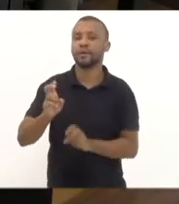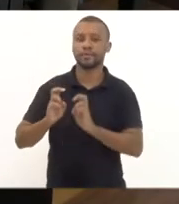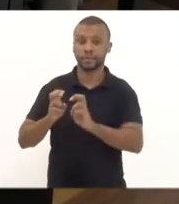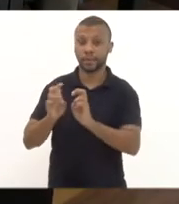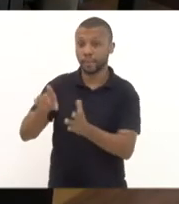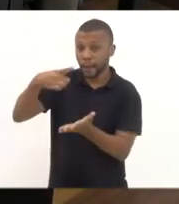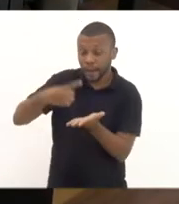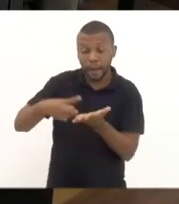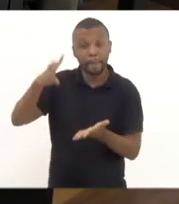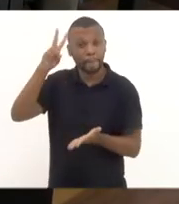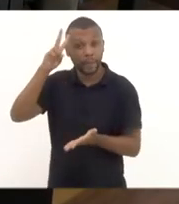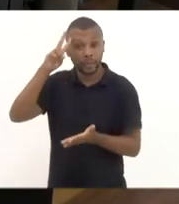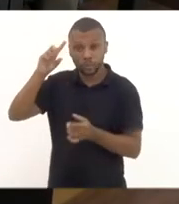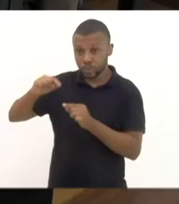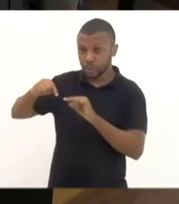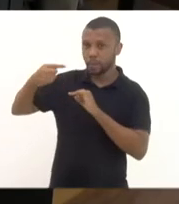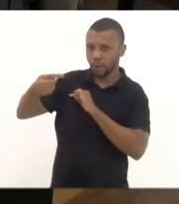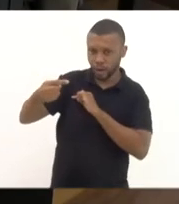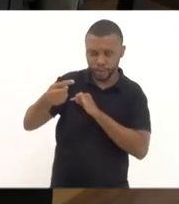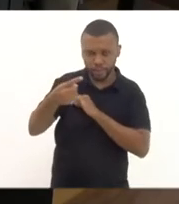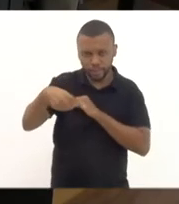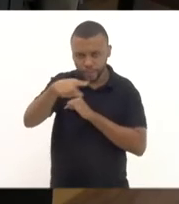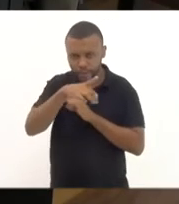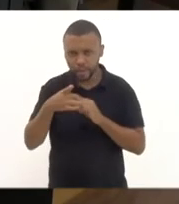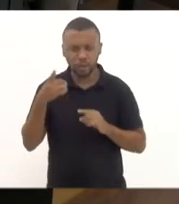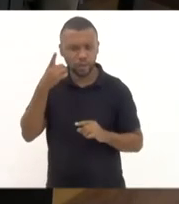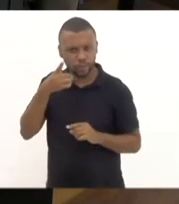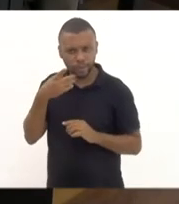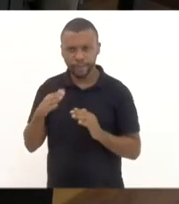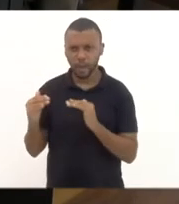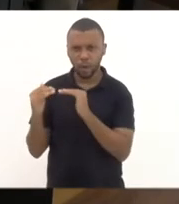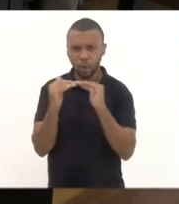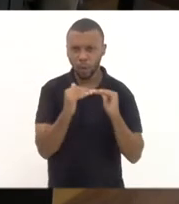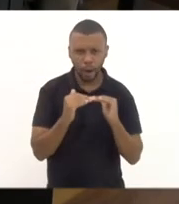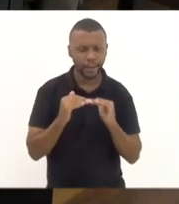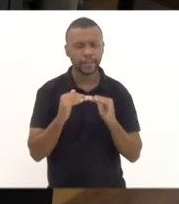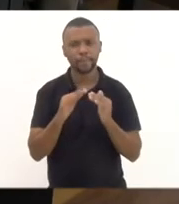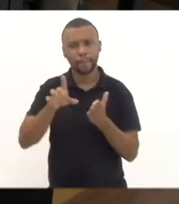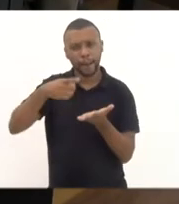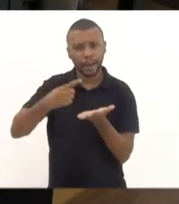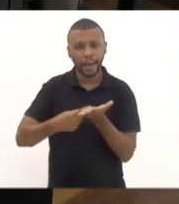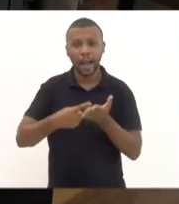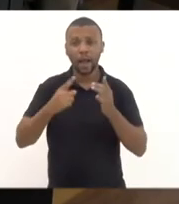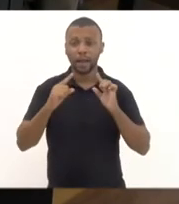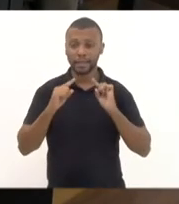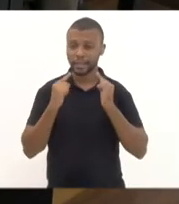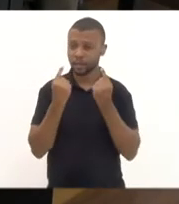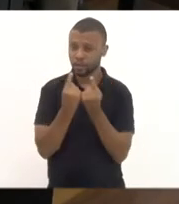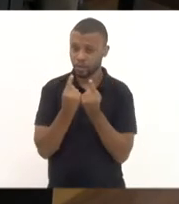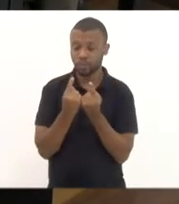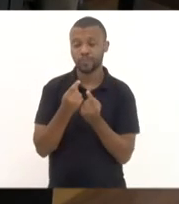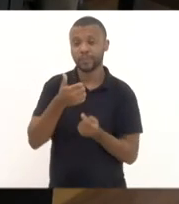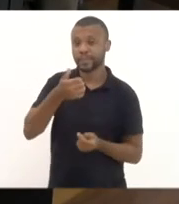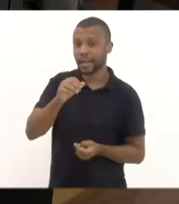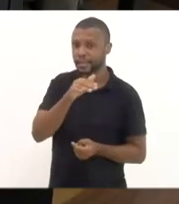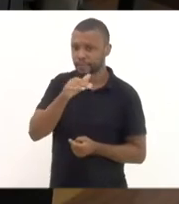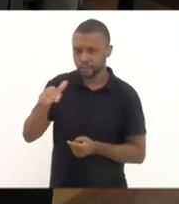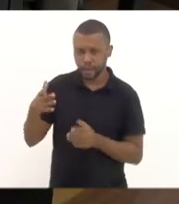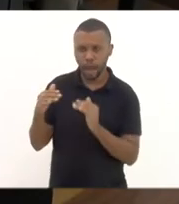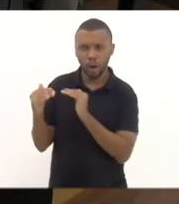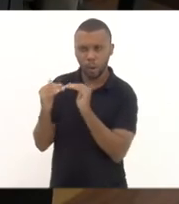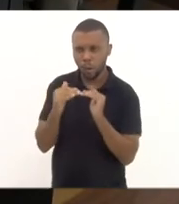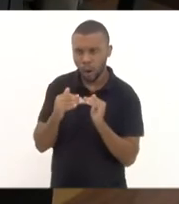segunda-feira se der para Estações aqui eu concordo para assertiva na na segunda-feira 10:30 todos